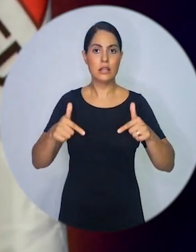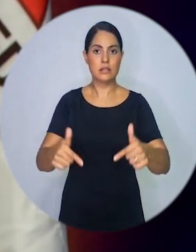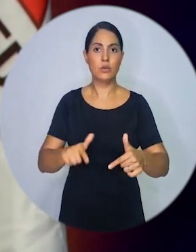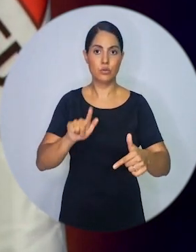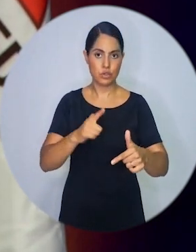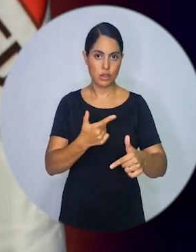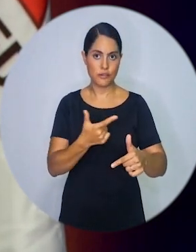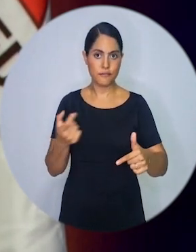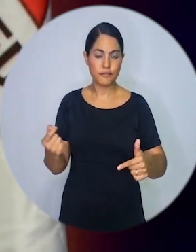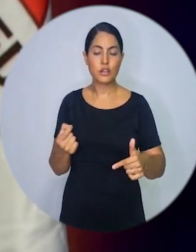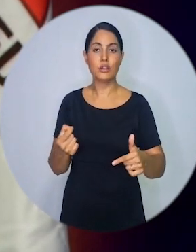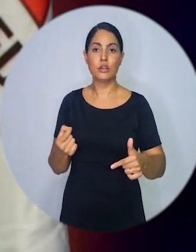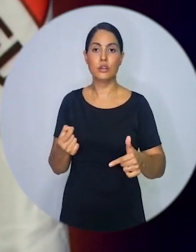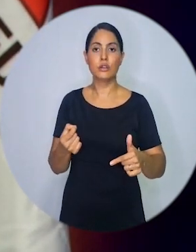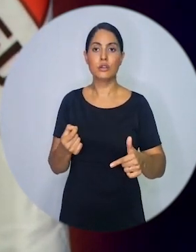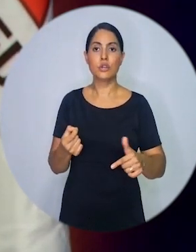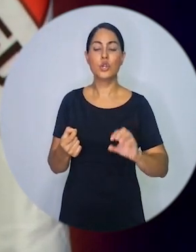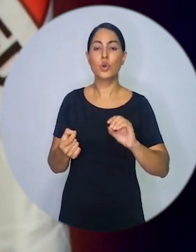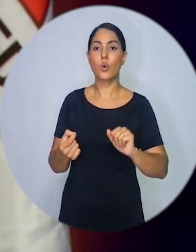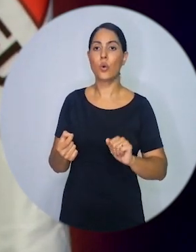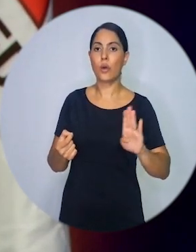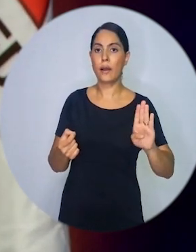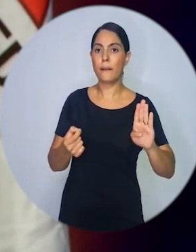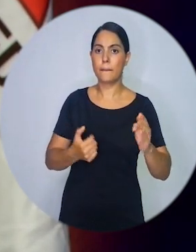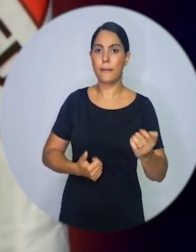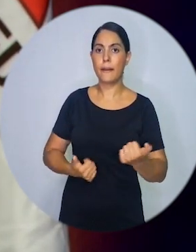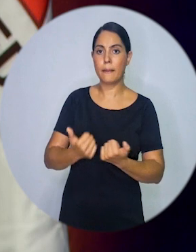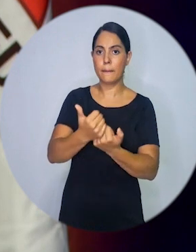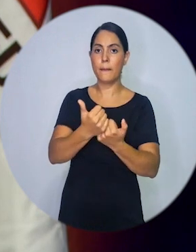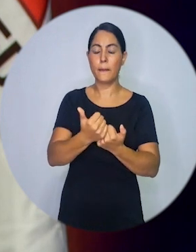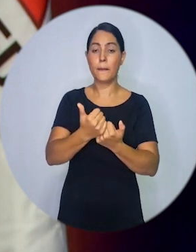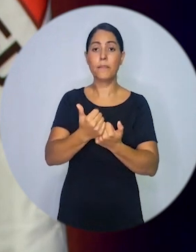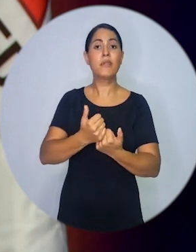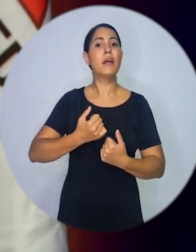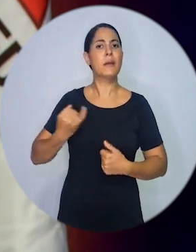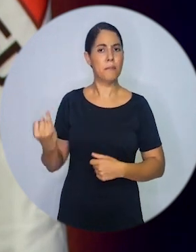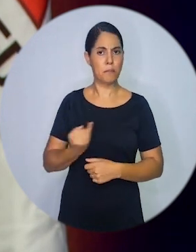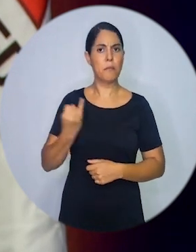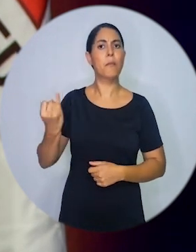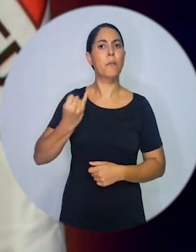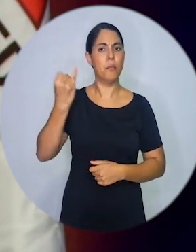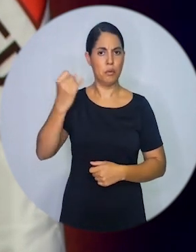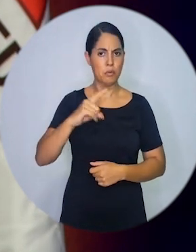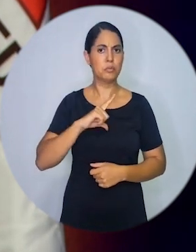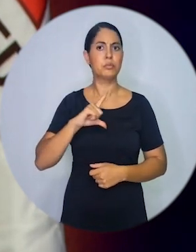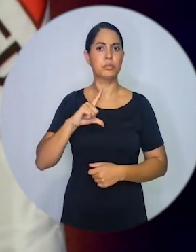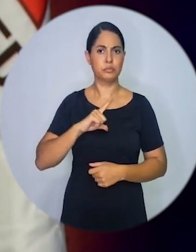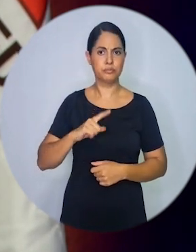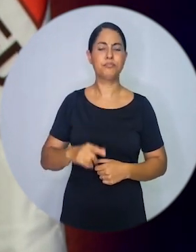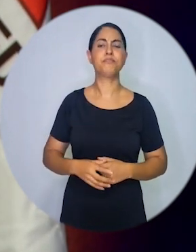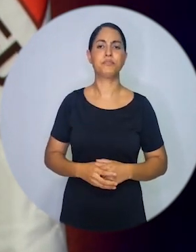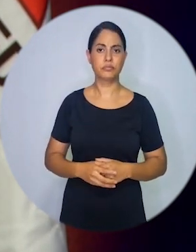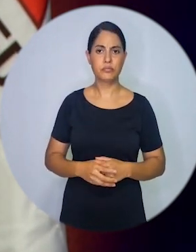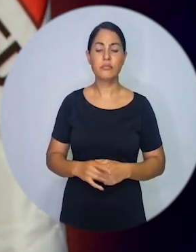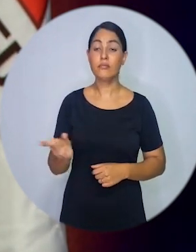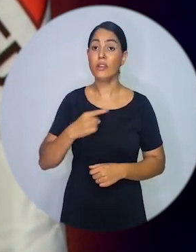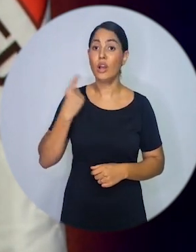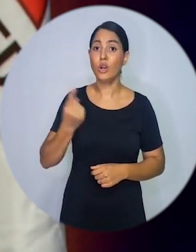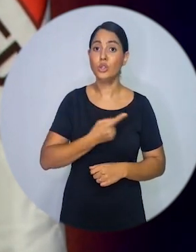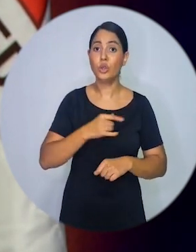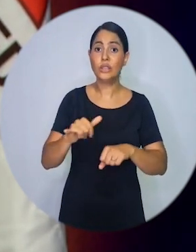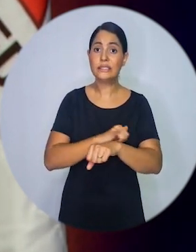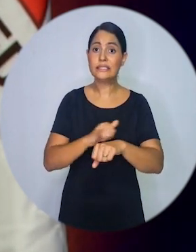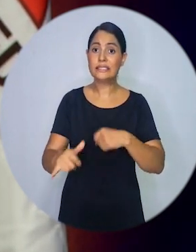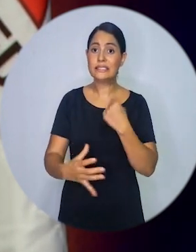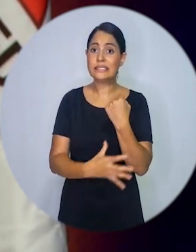essa, organizada pelo G20 e patrocinada pela Ordem dos Advogados do Brasil, ela é muito importante. Não